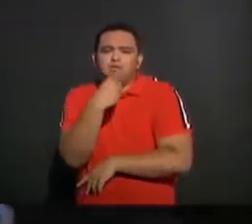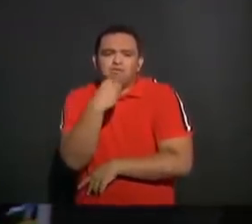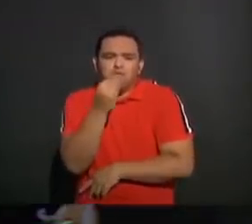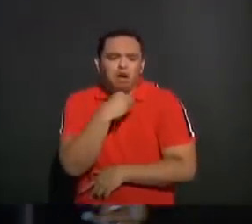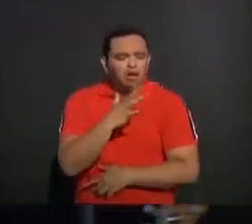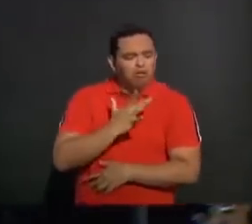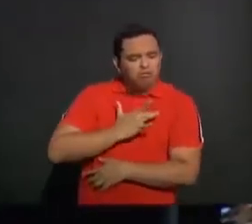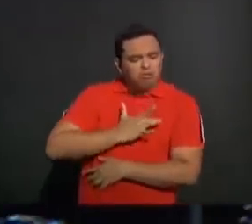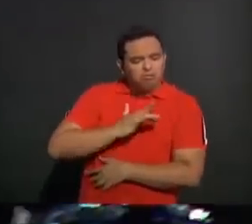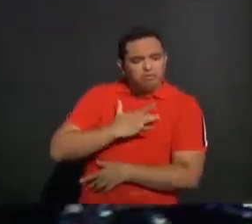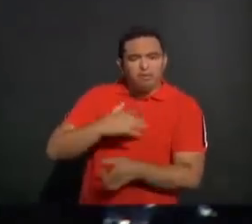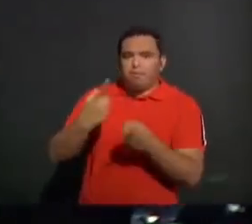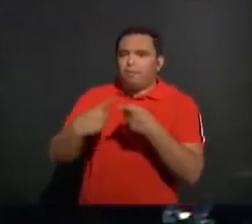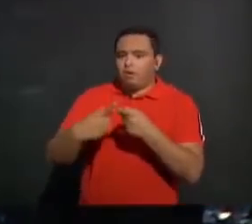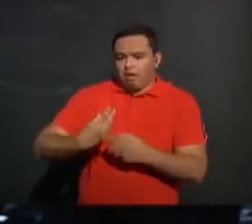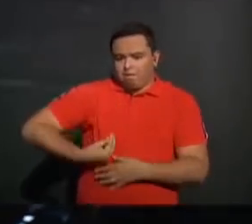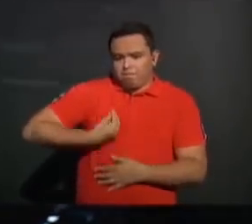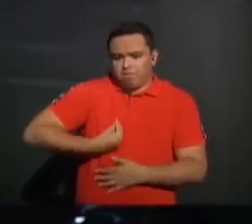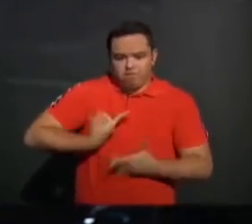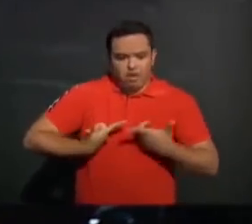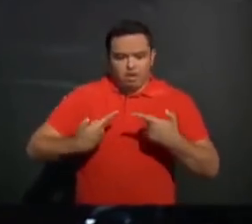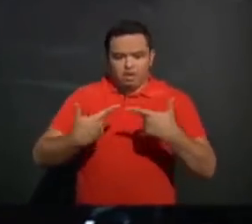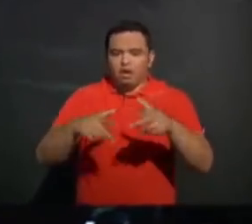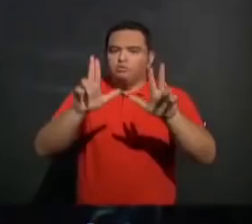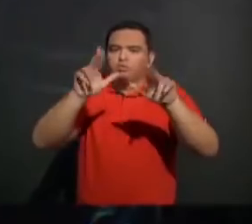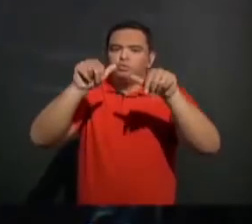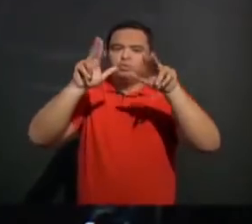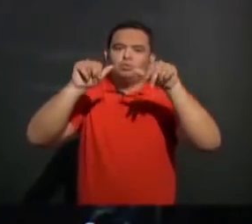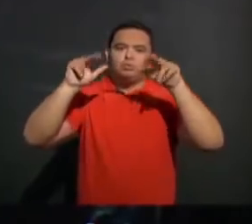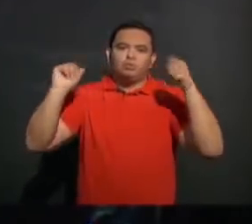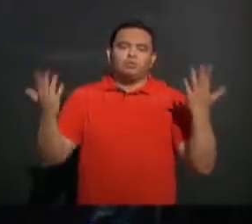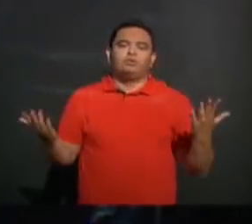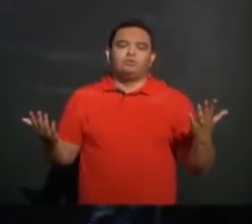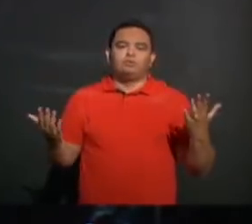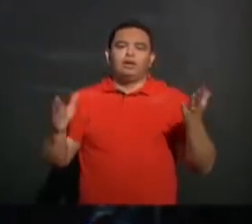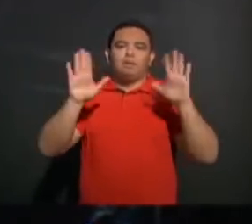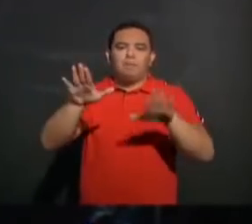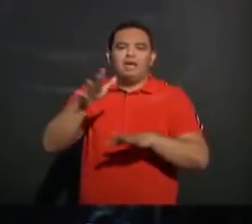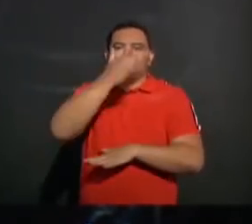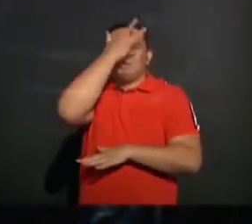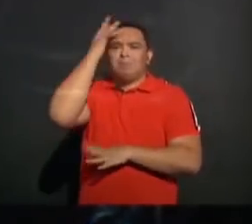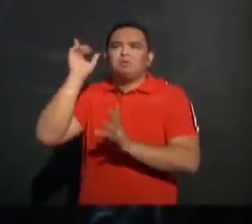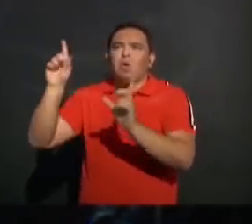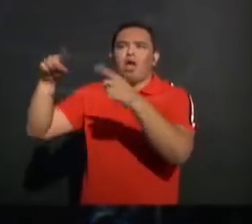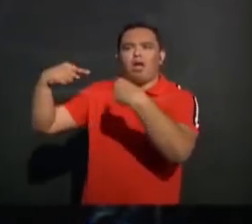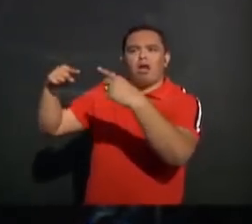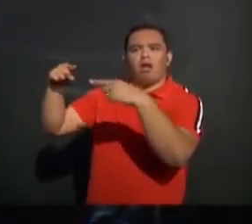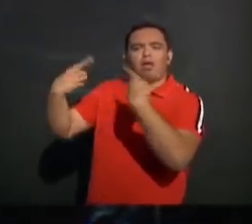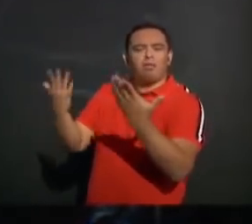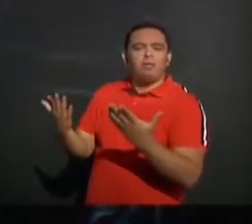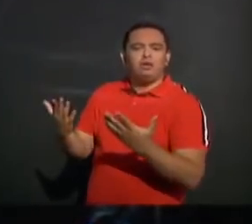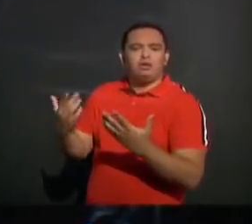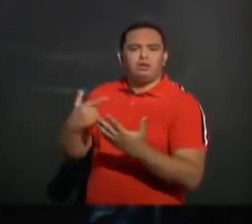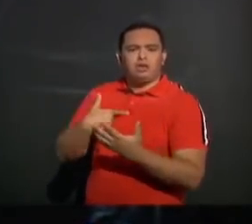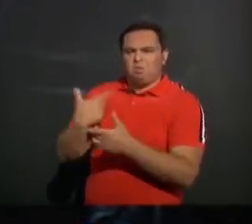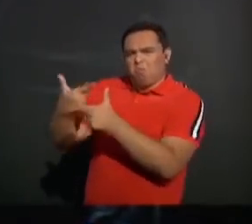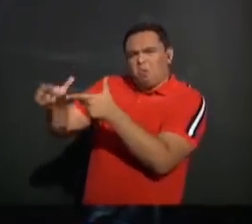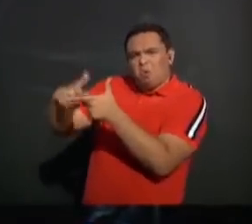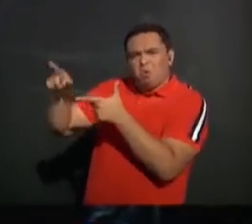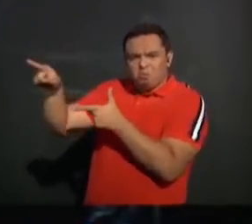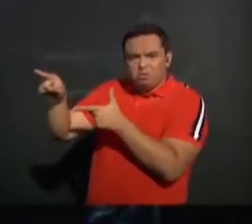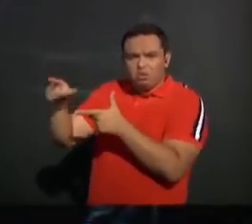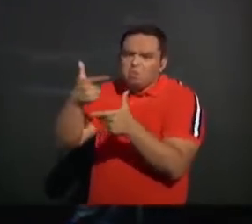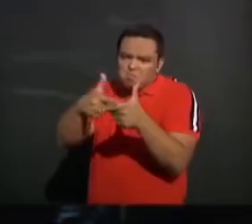com tudo? Porque nós nunca vivemos uma guerra. Então a gente acha que falar mal da gente na internet é problema. Isso não é